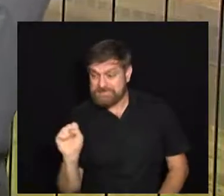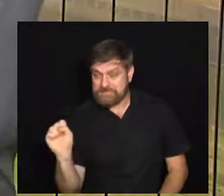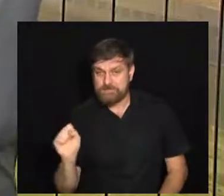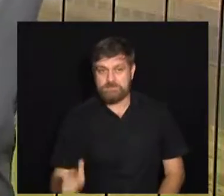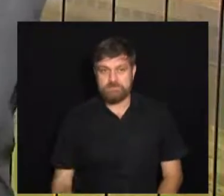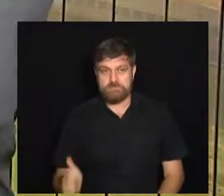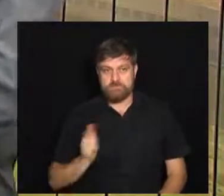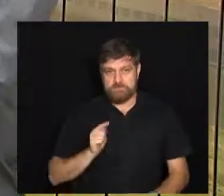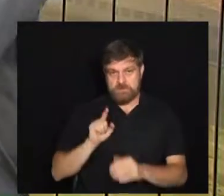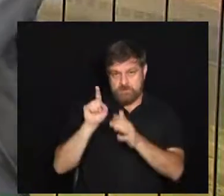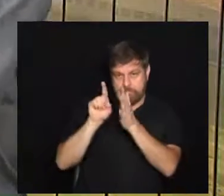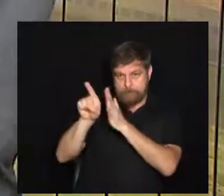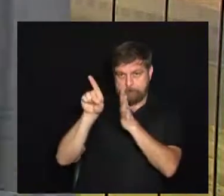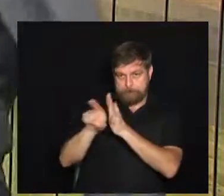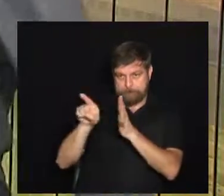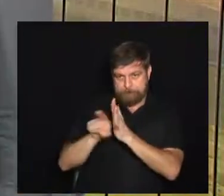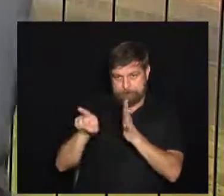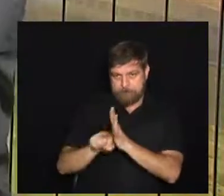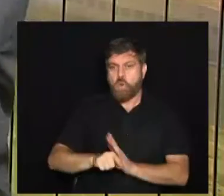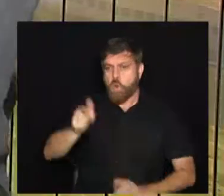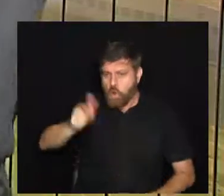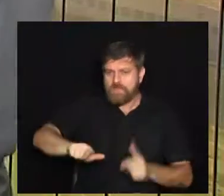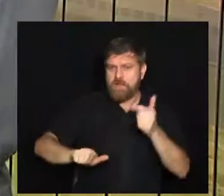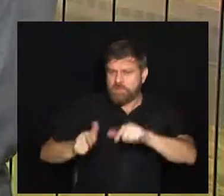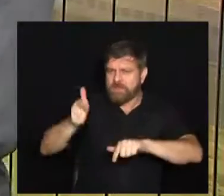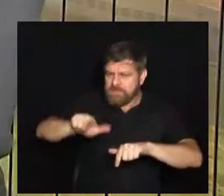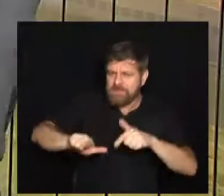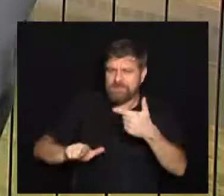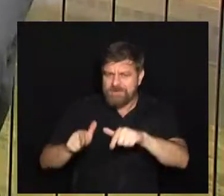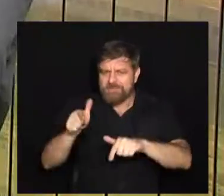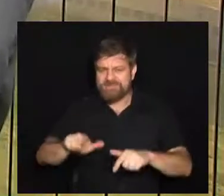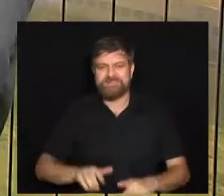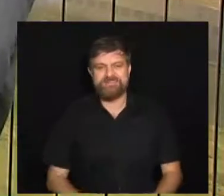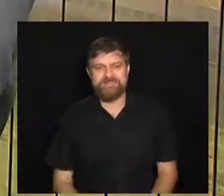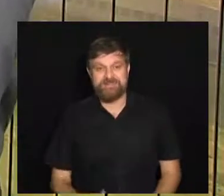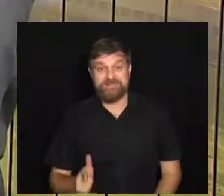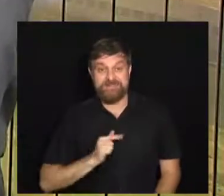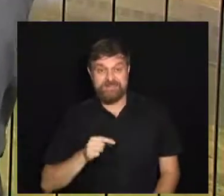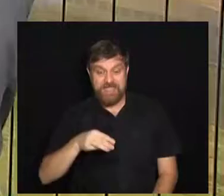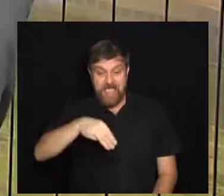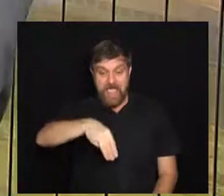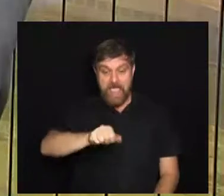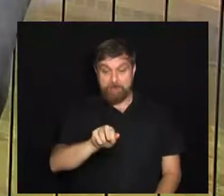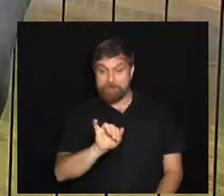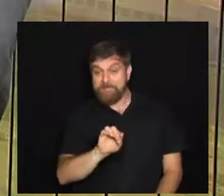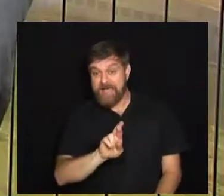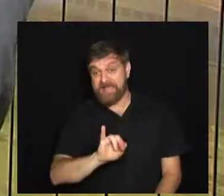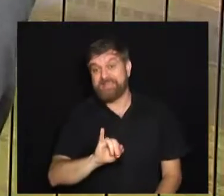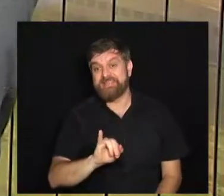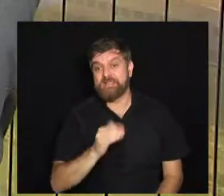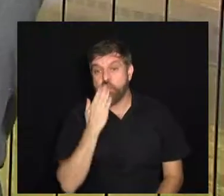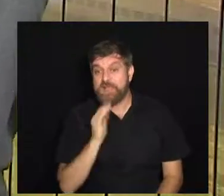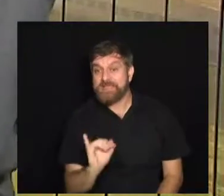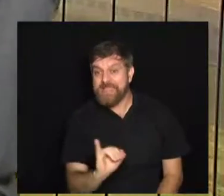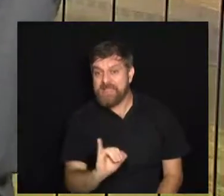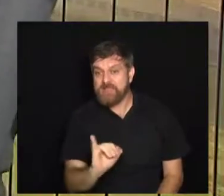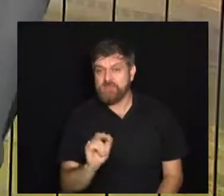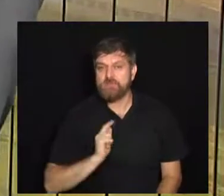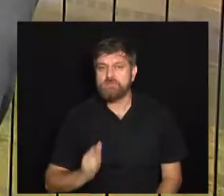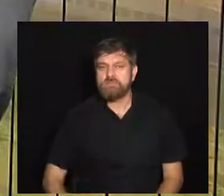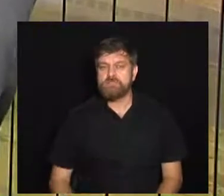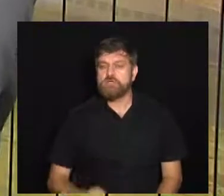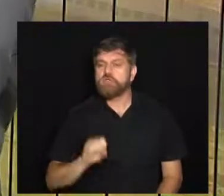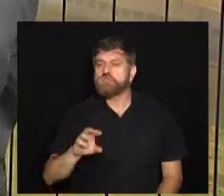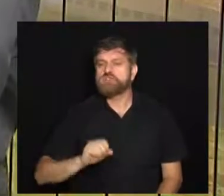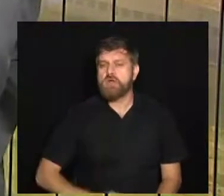muitas mensagens podemos continuar a vereador não lá vamos explorar em a mari de indaiatuba eu queria saber se só